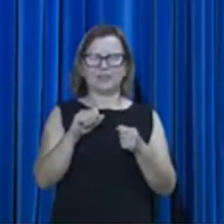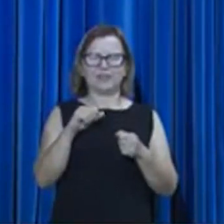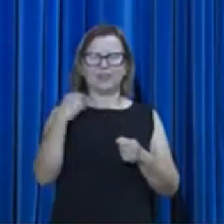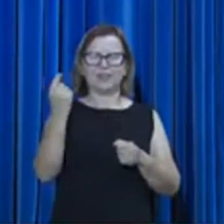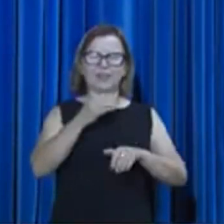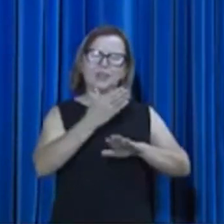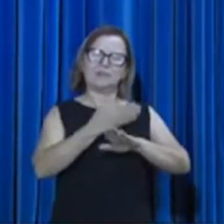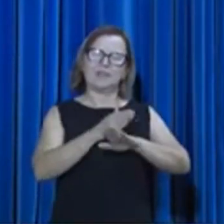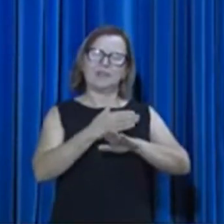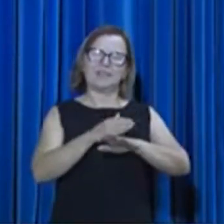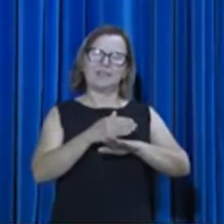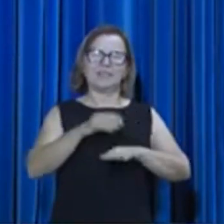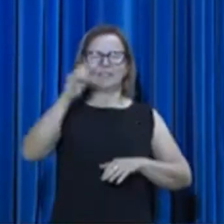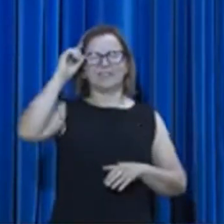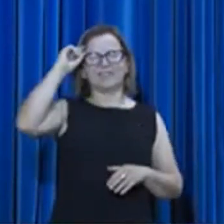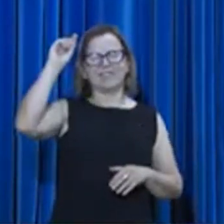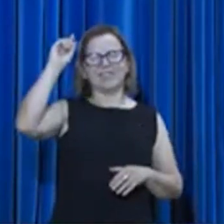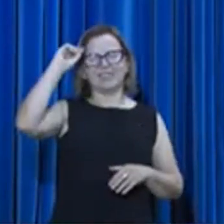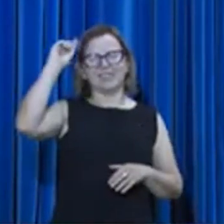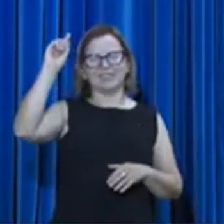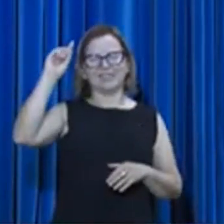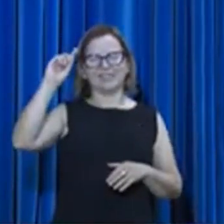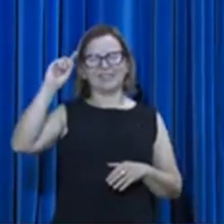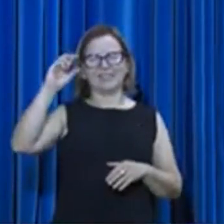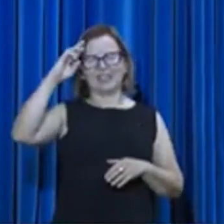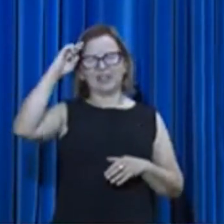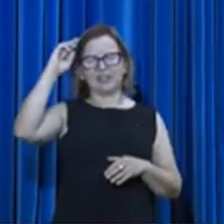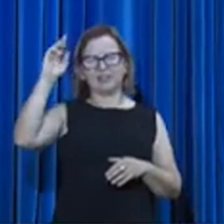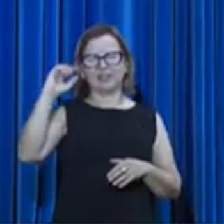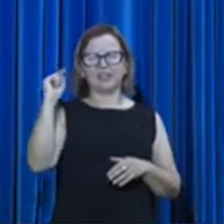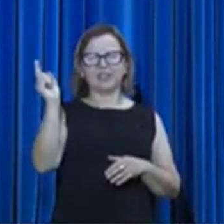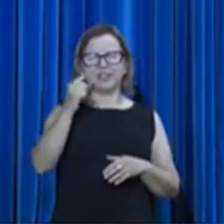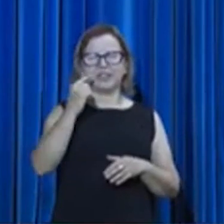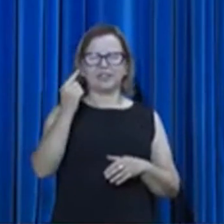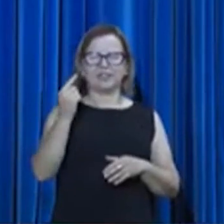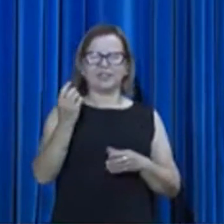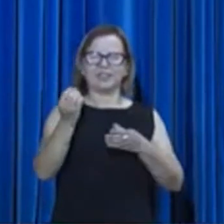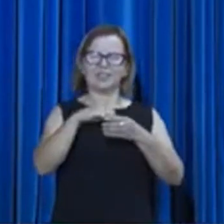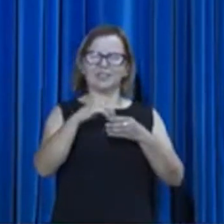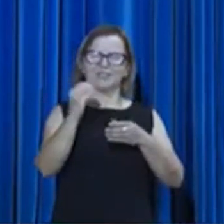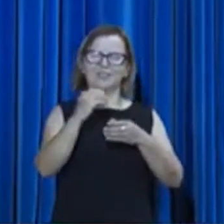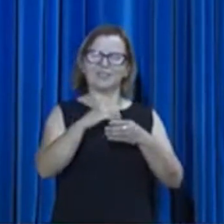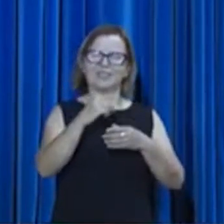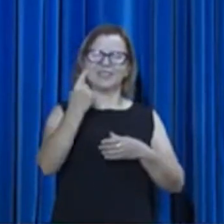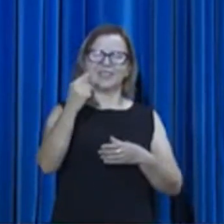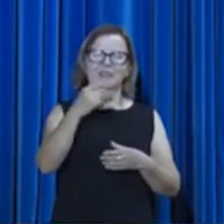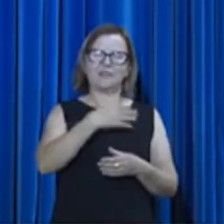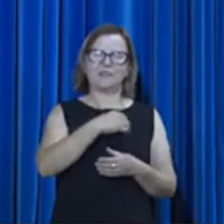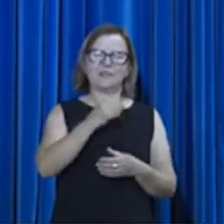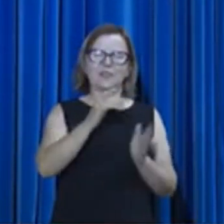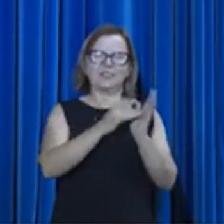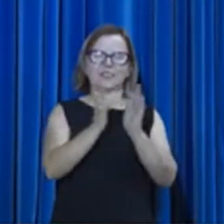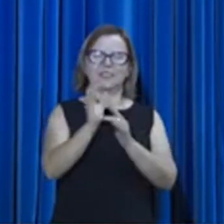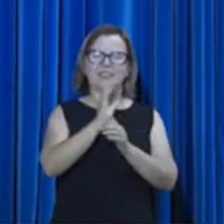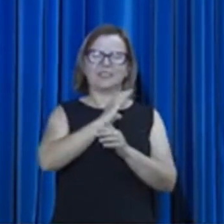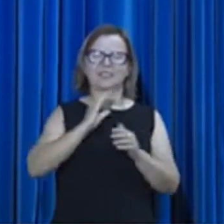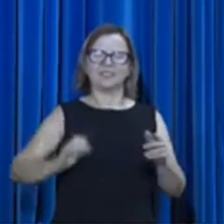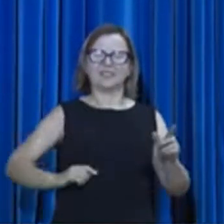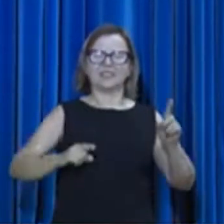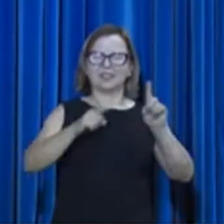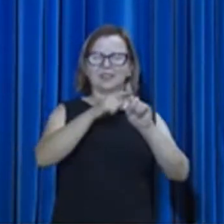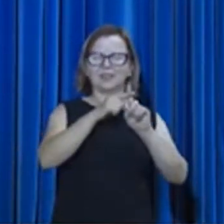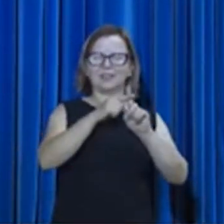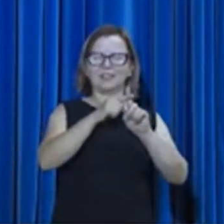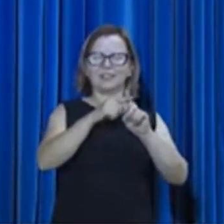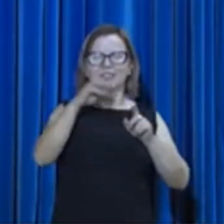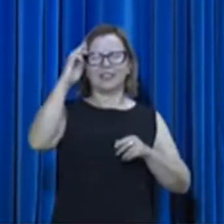a dia. É o Senhor mesmo quem nos atraiu no teu Filho Jesus Cristo. E é o Senhor quem continua nos atraindo a